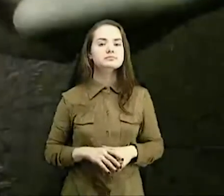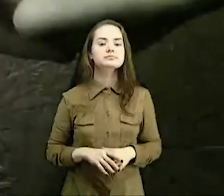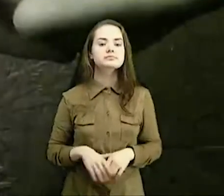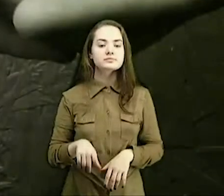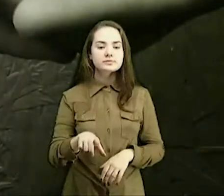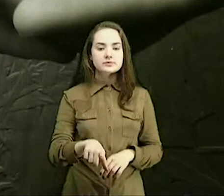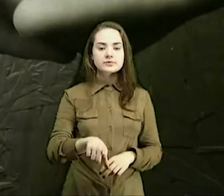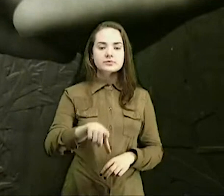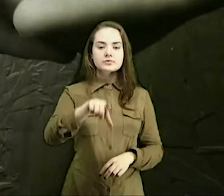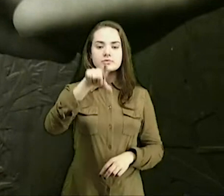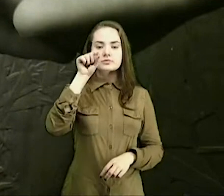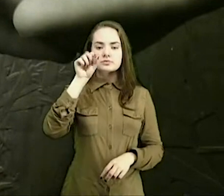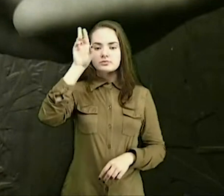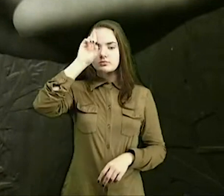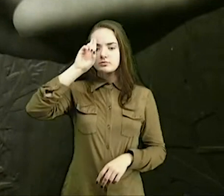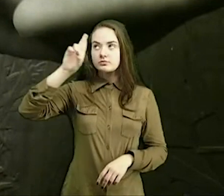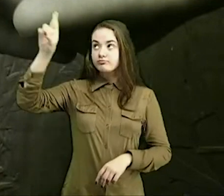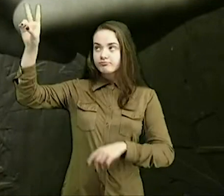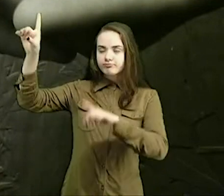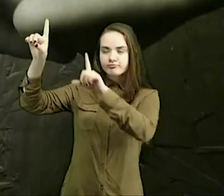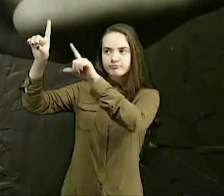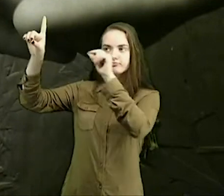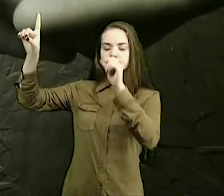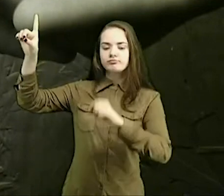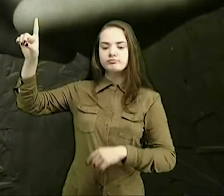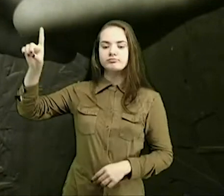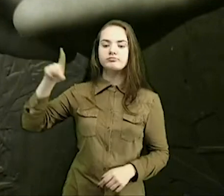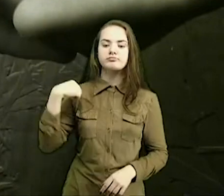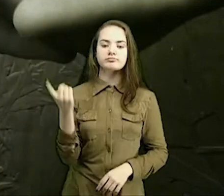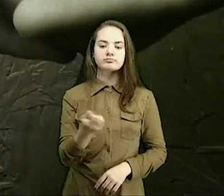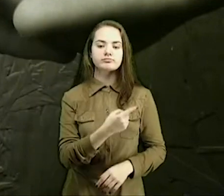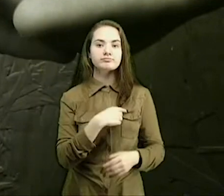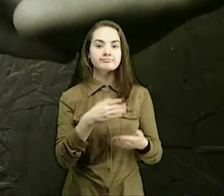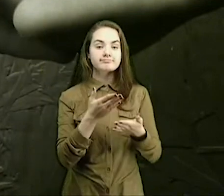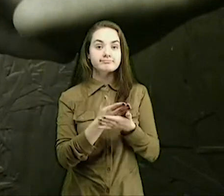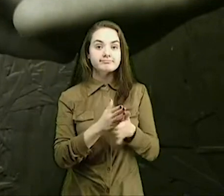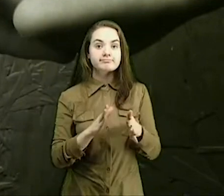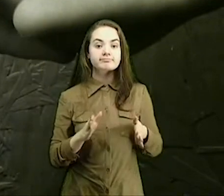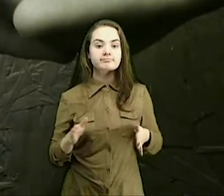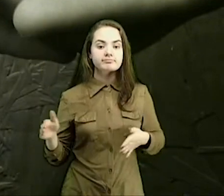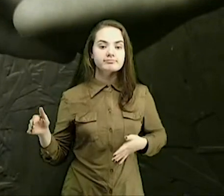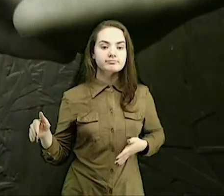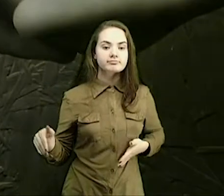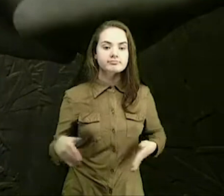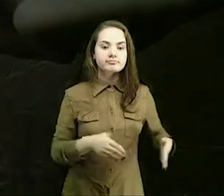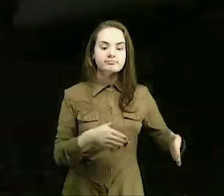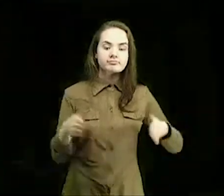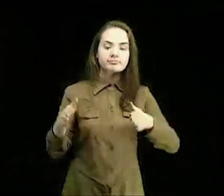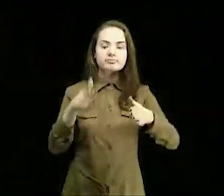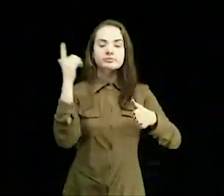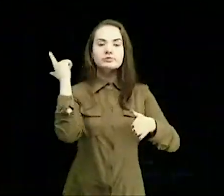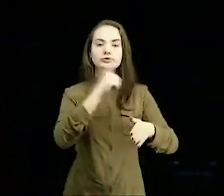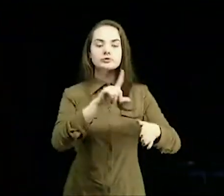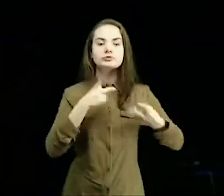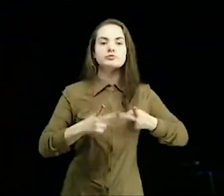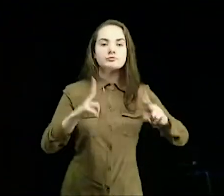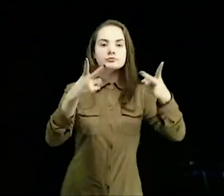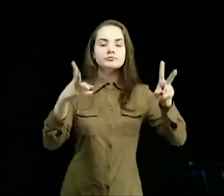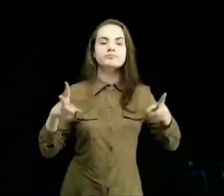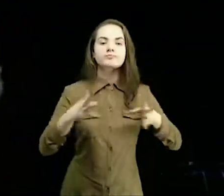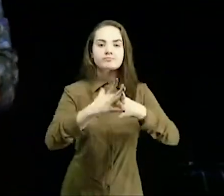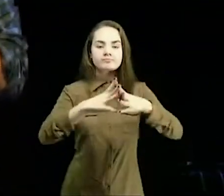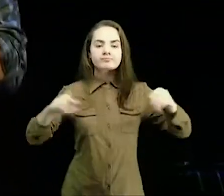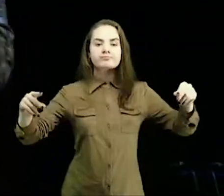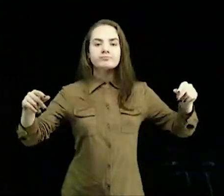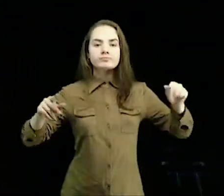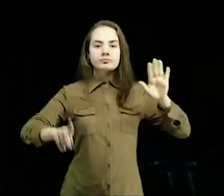Escolha o seu Senhor. Estamos encerrando aqui a trajetória de conquistas da terra prometida. Nós estamos